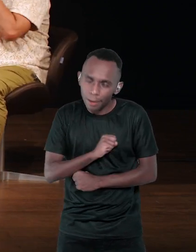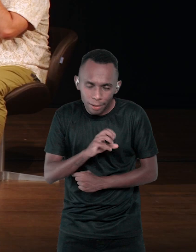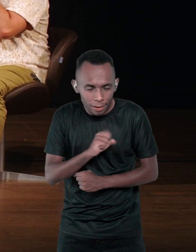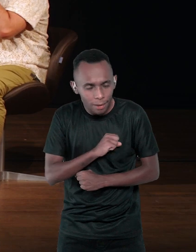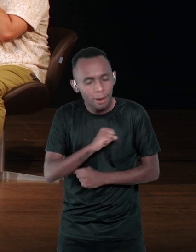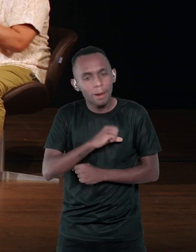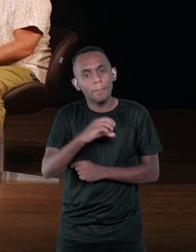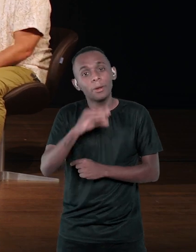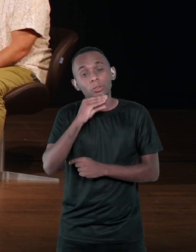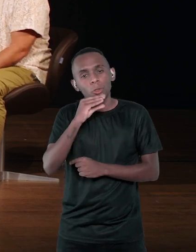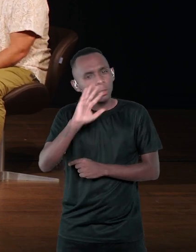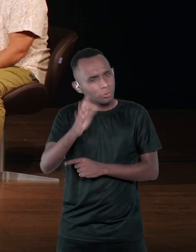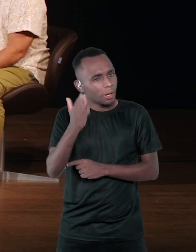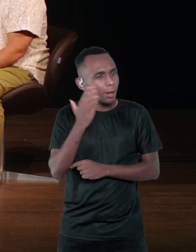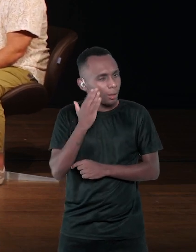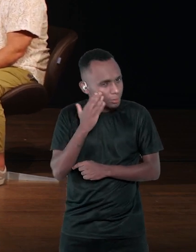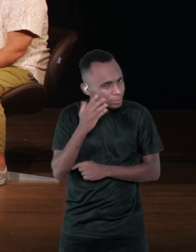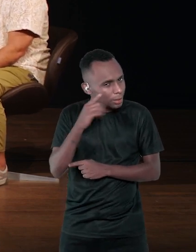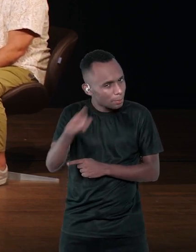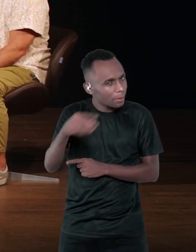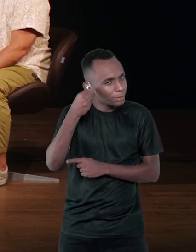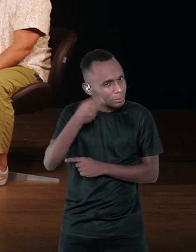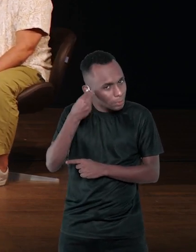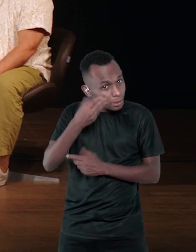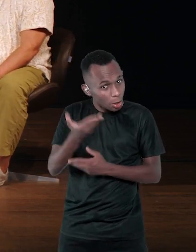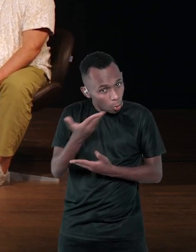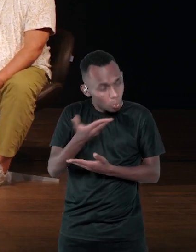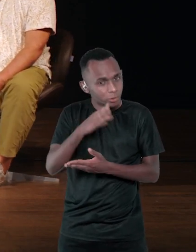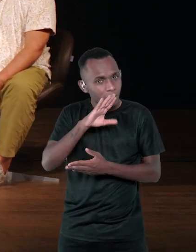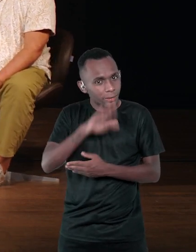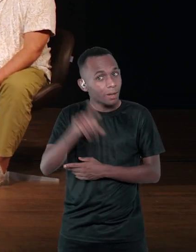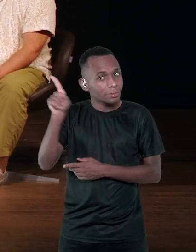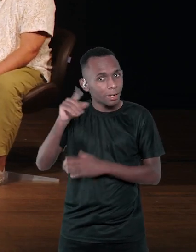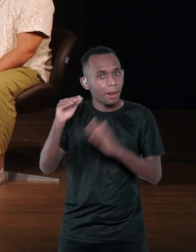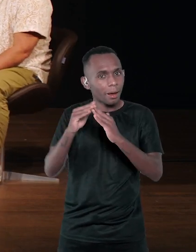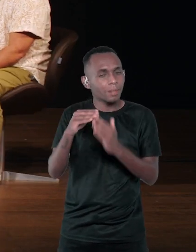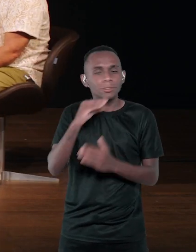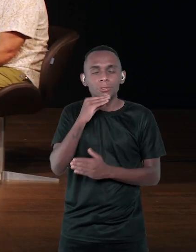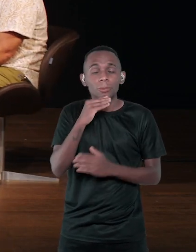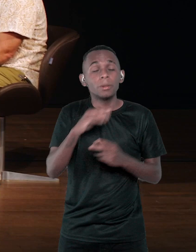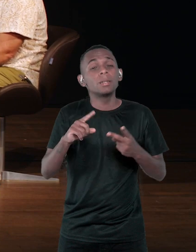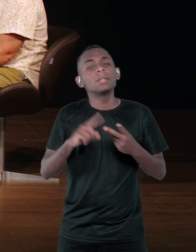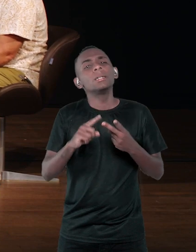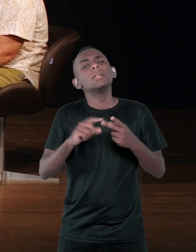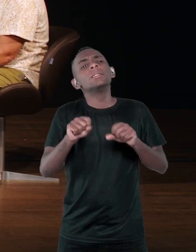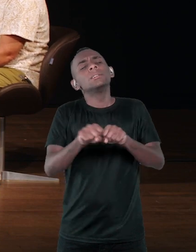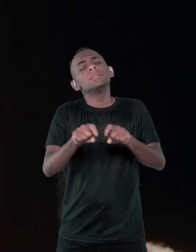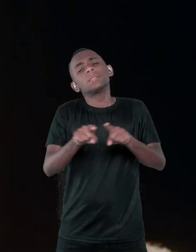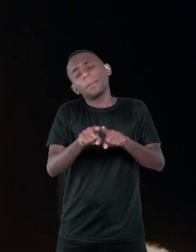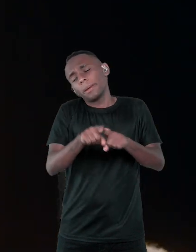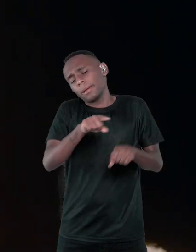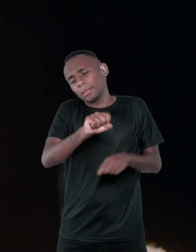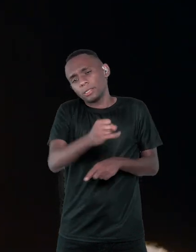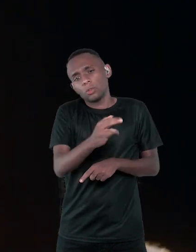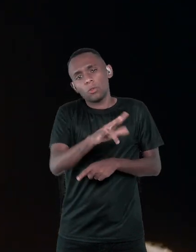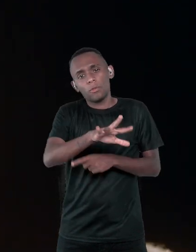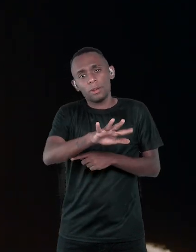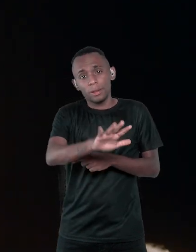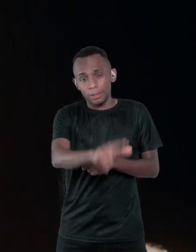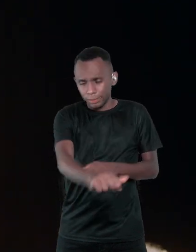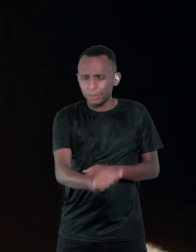suas peripécias hoje à tarde na casa do Drummond, E a Silvana Gontijo, uma amiga, educadora, escritora,